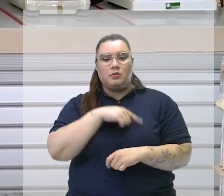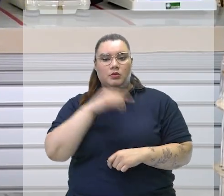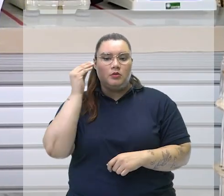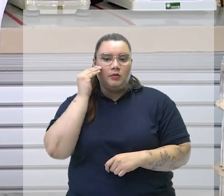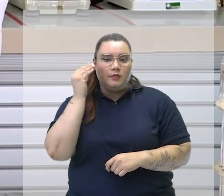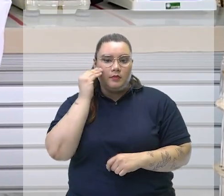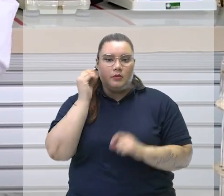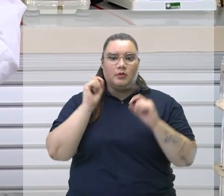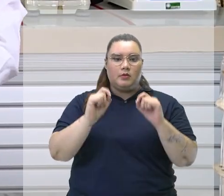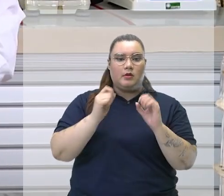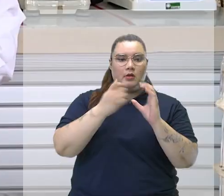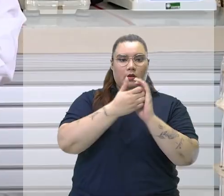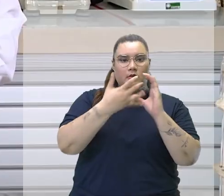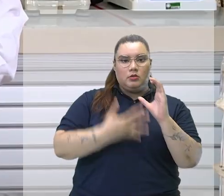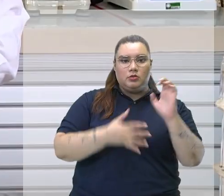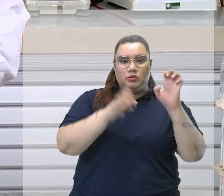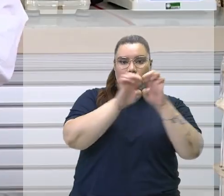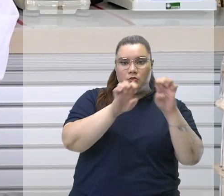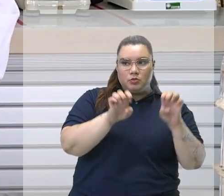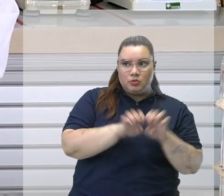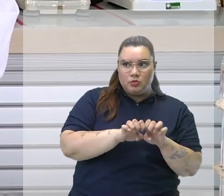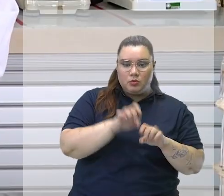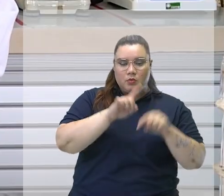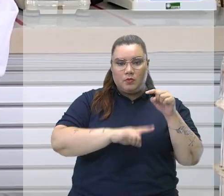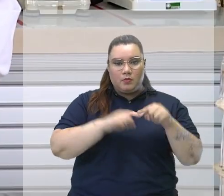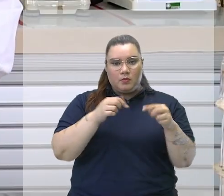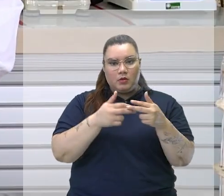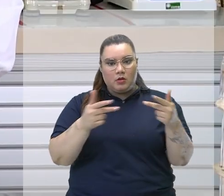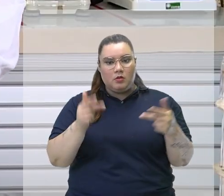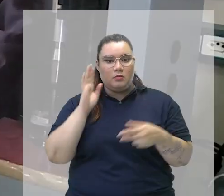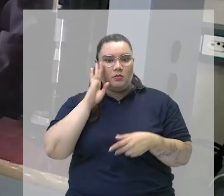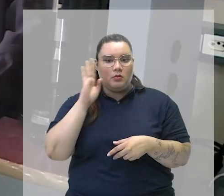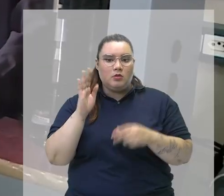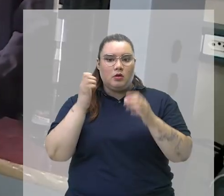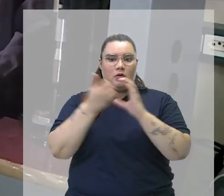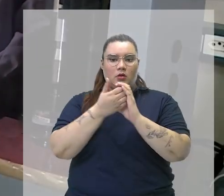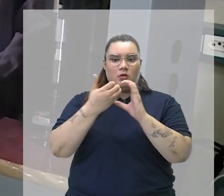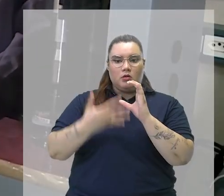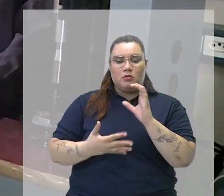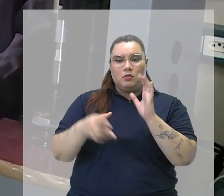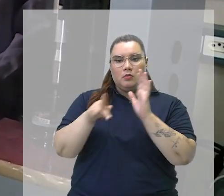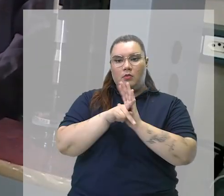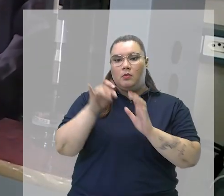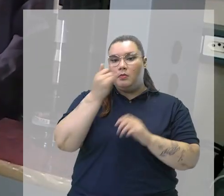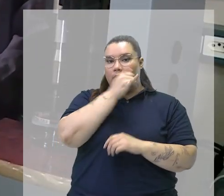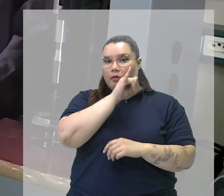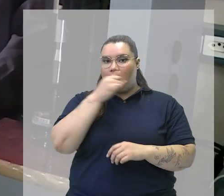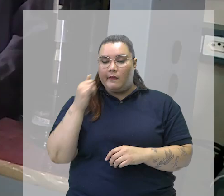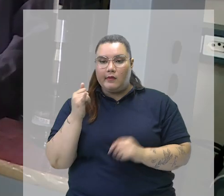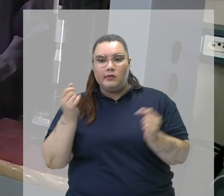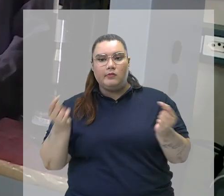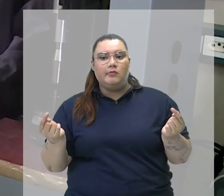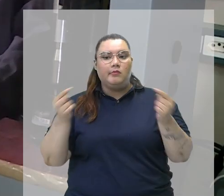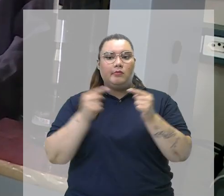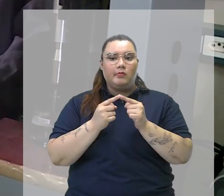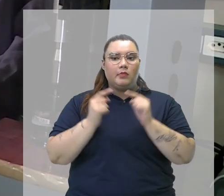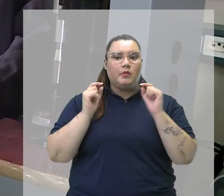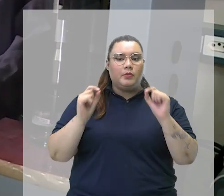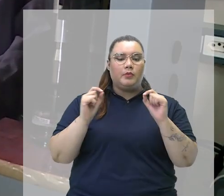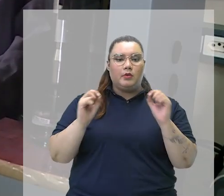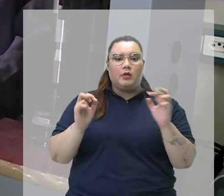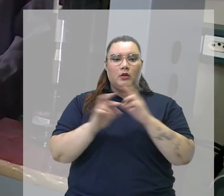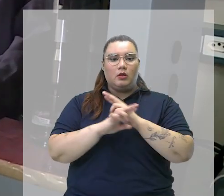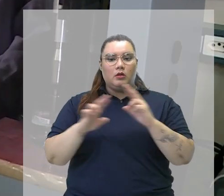vai verificar as características estruturais dos materiais e principalmente aqui as características elétricas, né, com